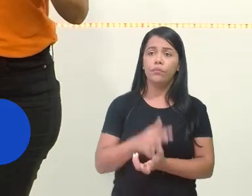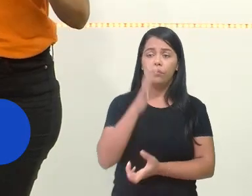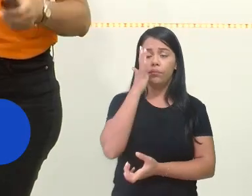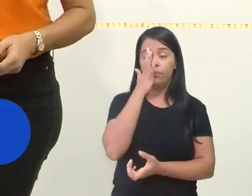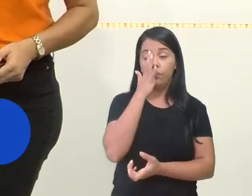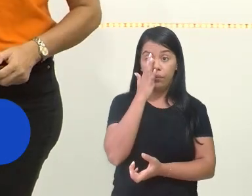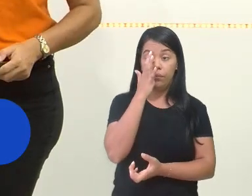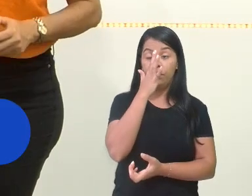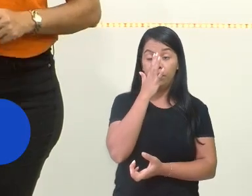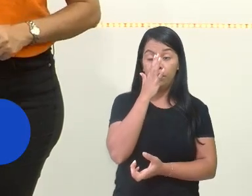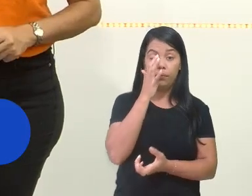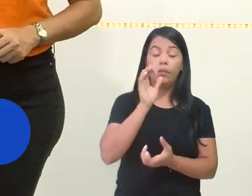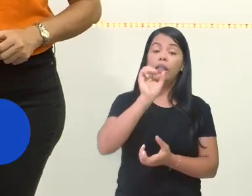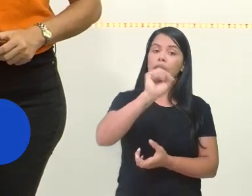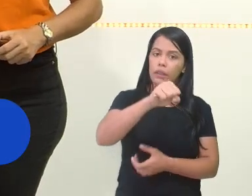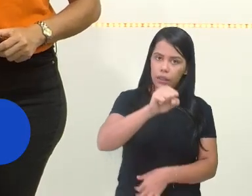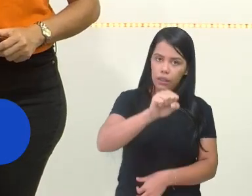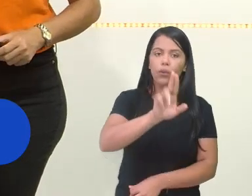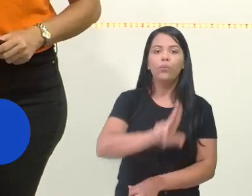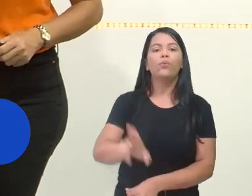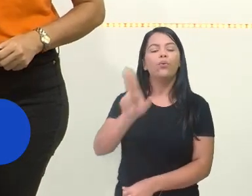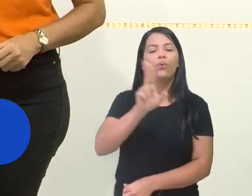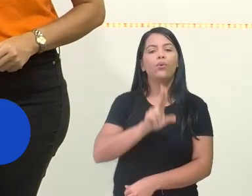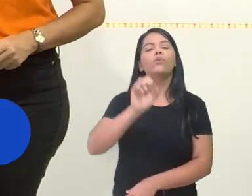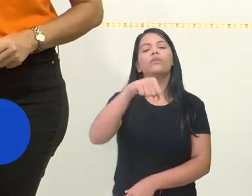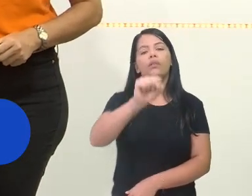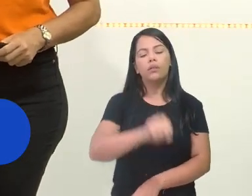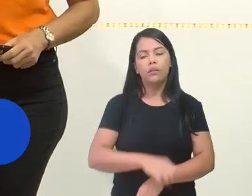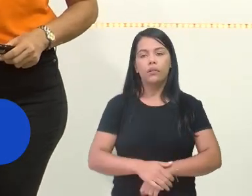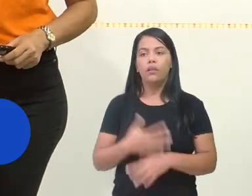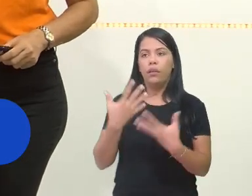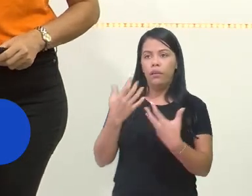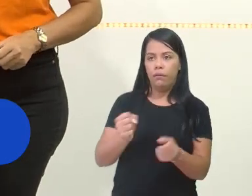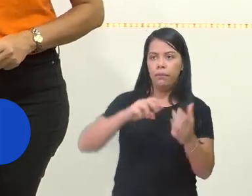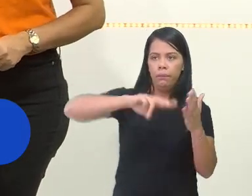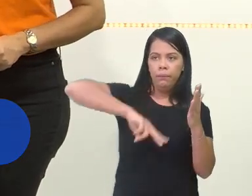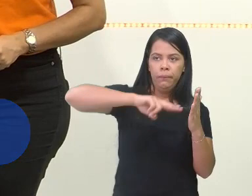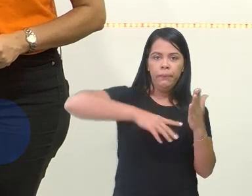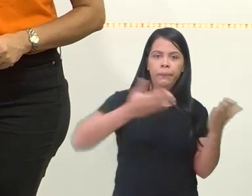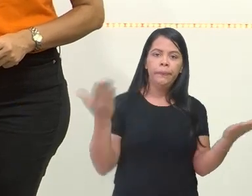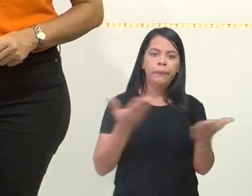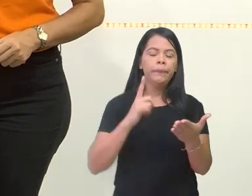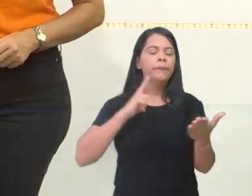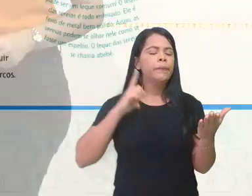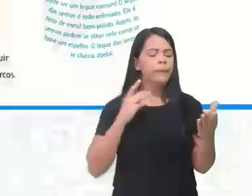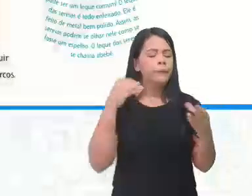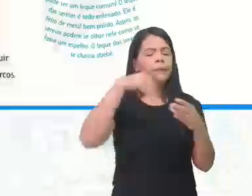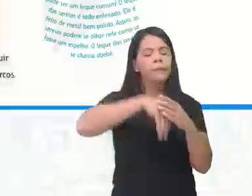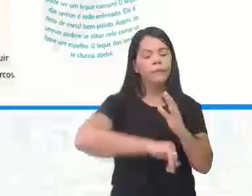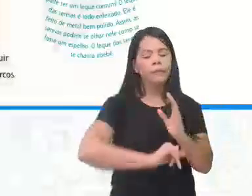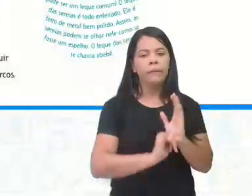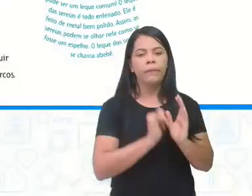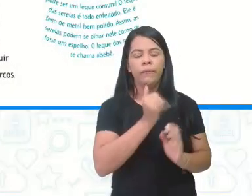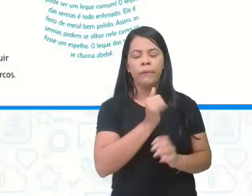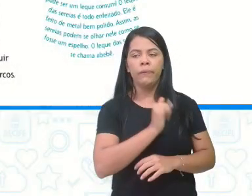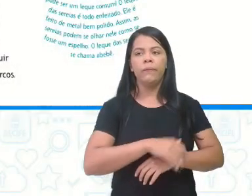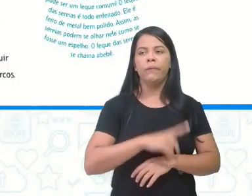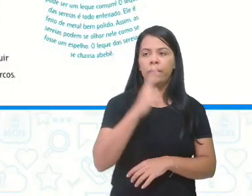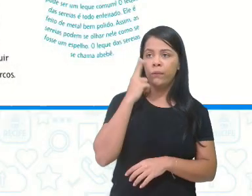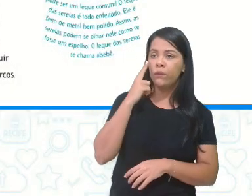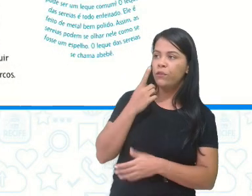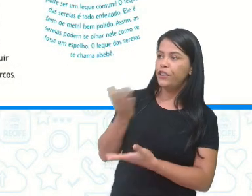fala aqui no livro sobre o leque da sereia. Vamos ler? Aqui na tela. Olha